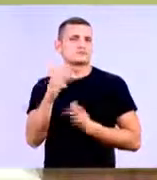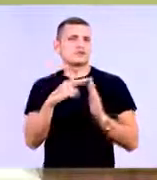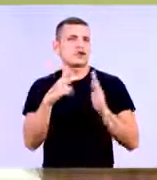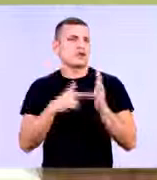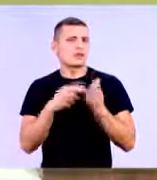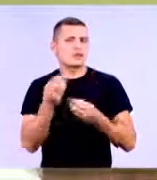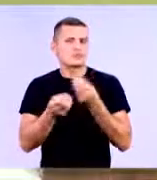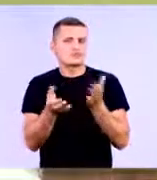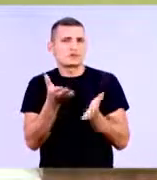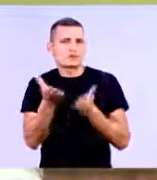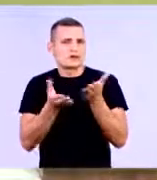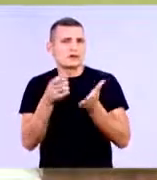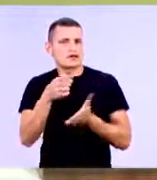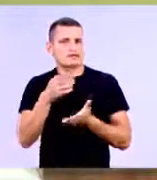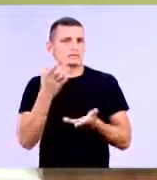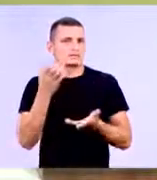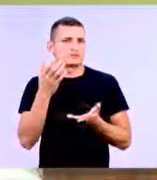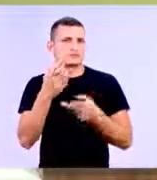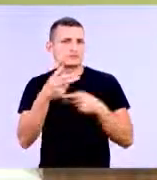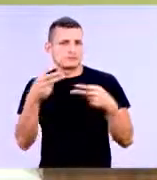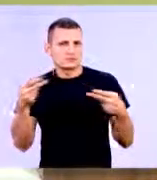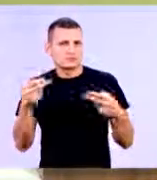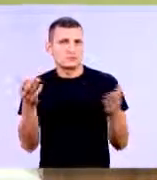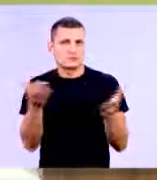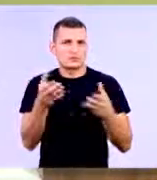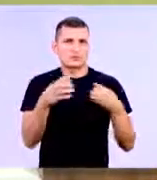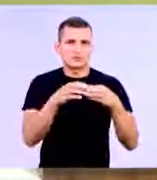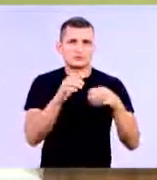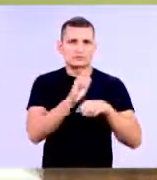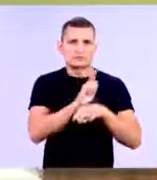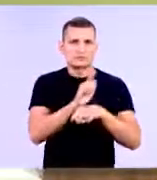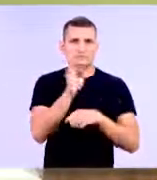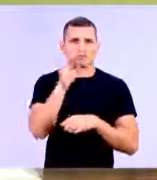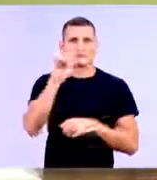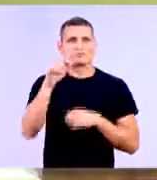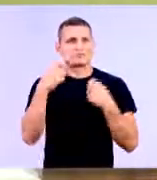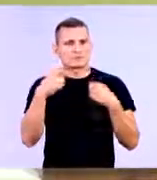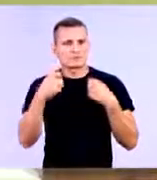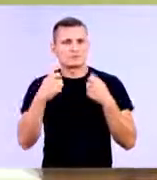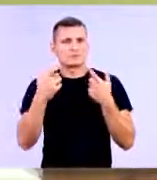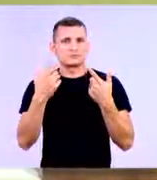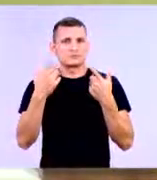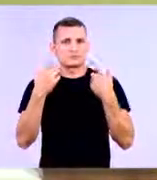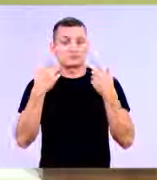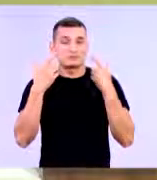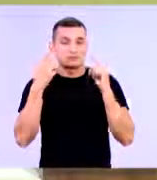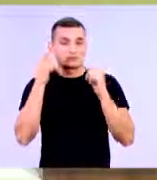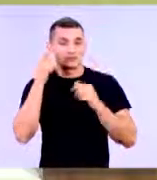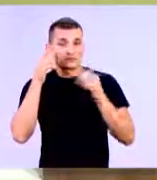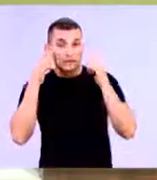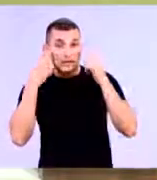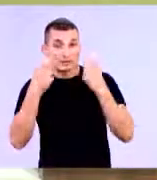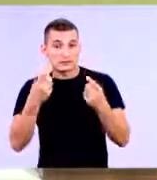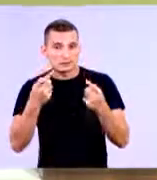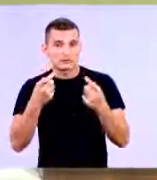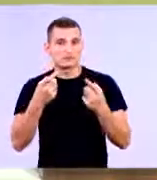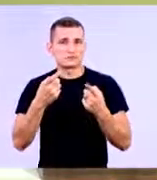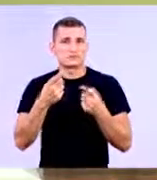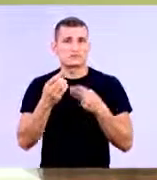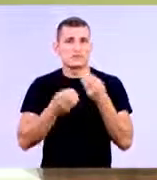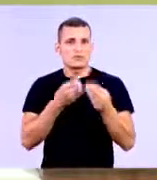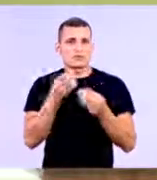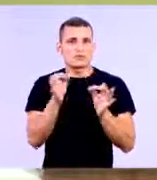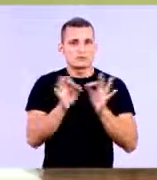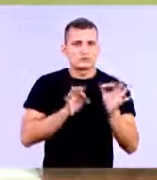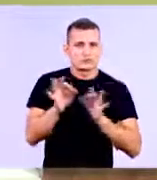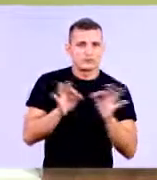tratar esse dispositivo. Hoje, essa equipe de gerência de TI ela tem que estar atenta e gerar mecanismos para efetivamente como